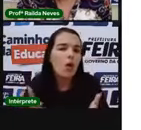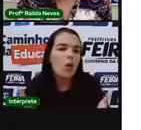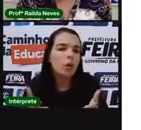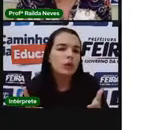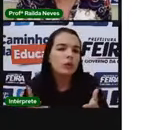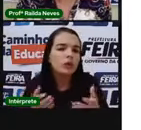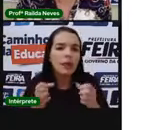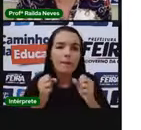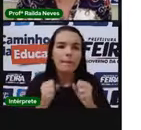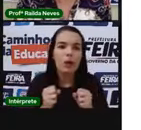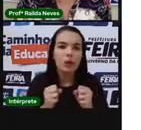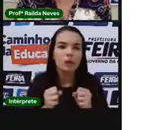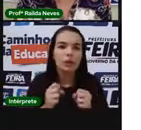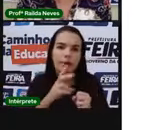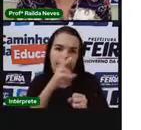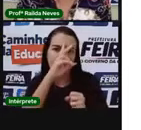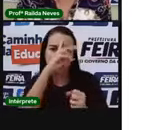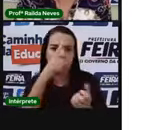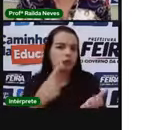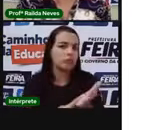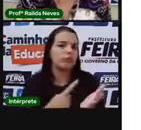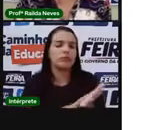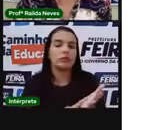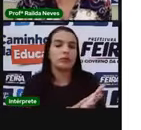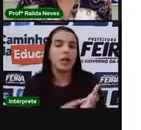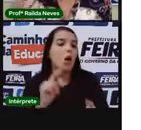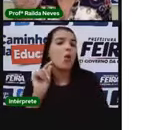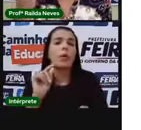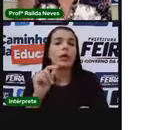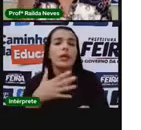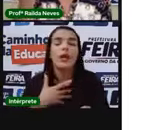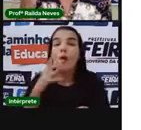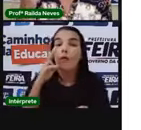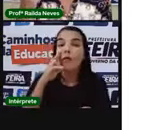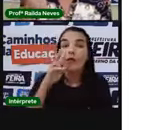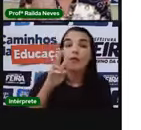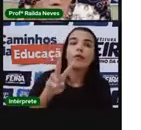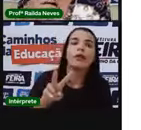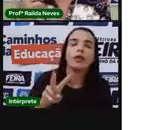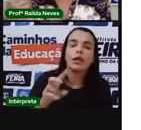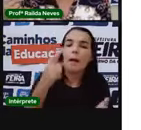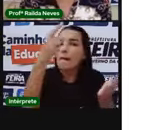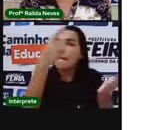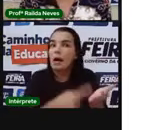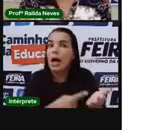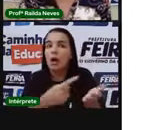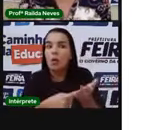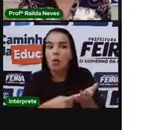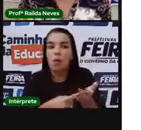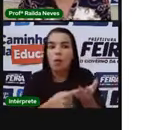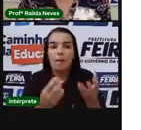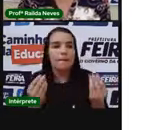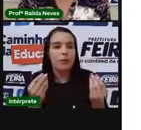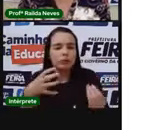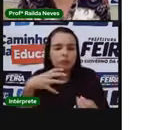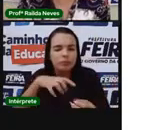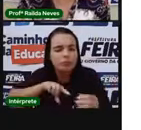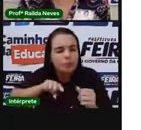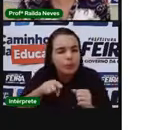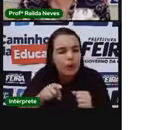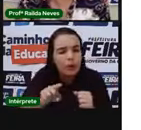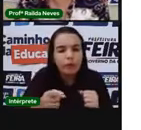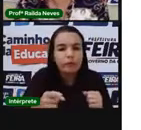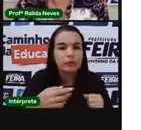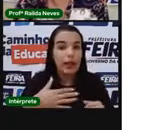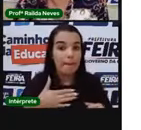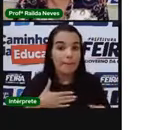vi hoje que foi marcante? O que que eu aprendi hoje que marcou profundamente a